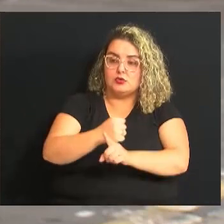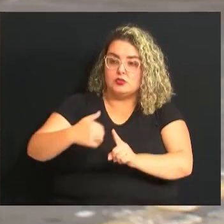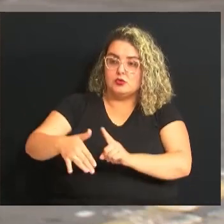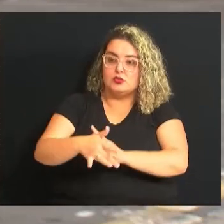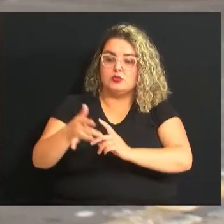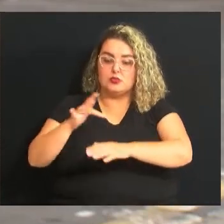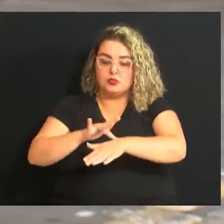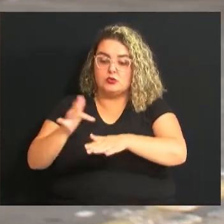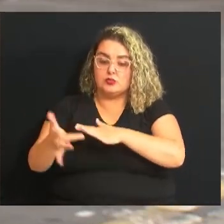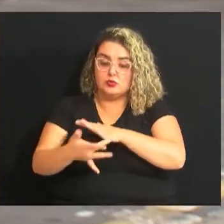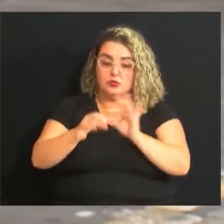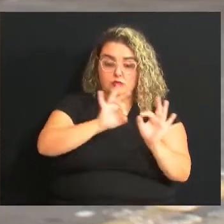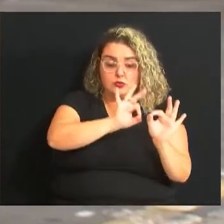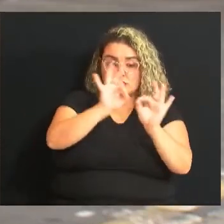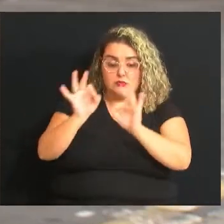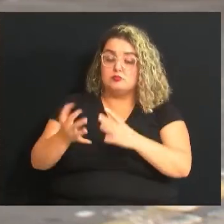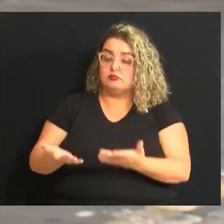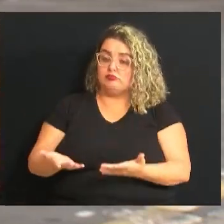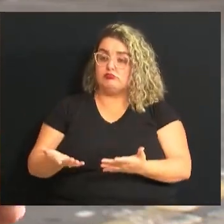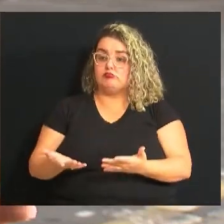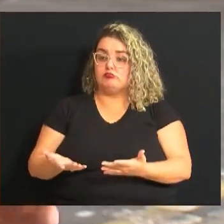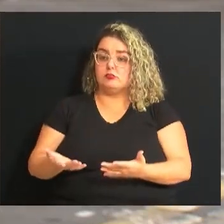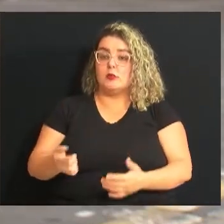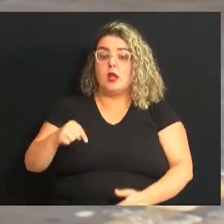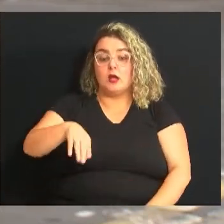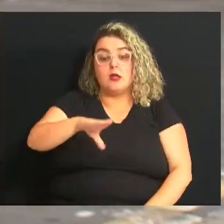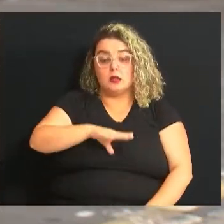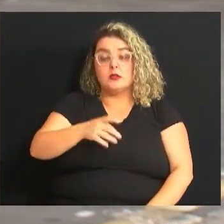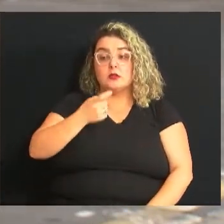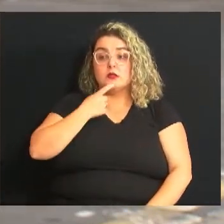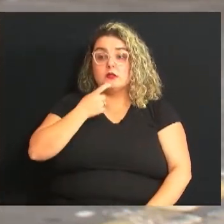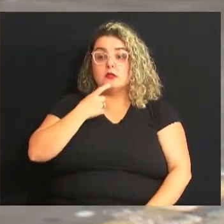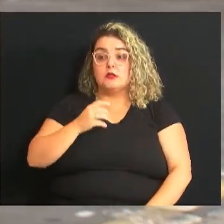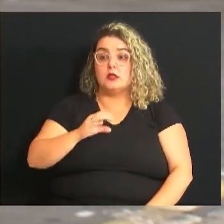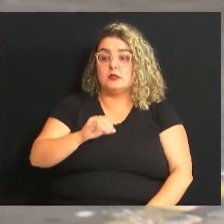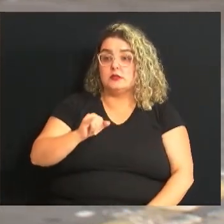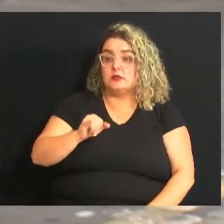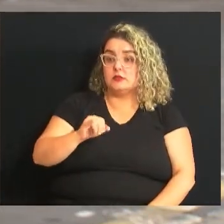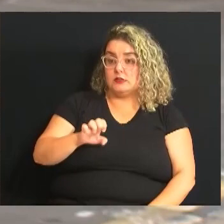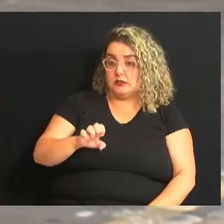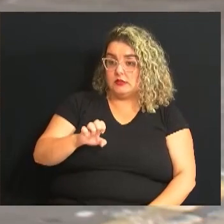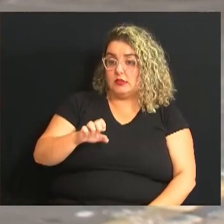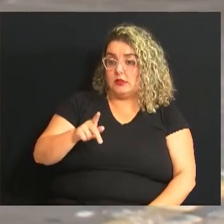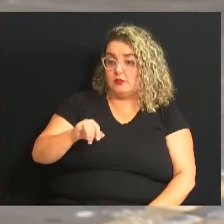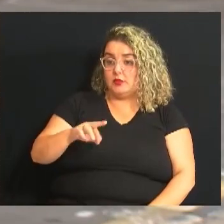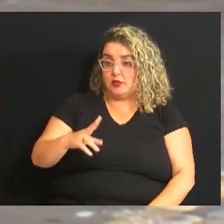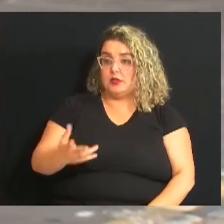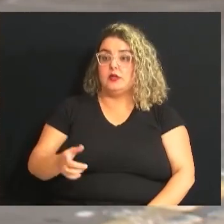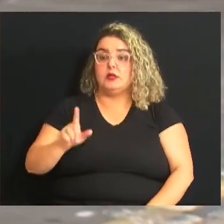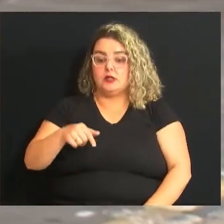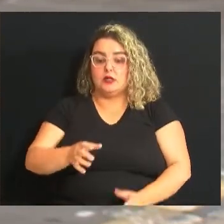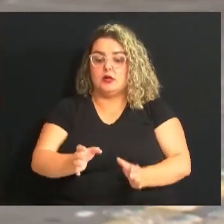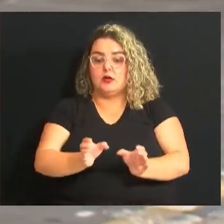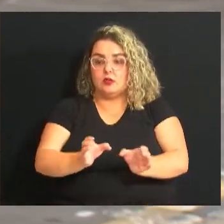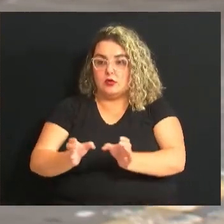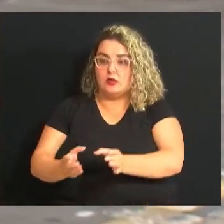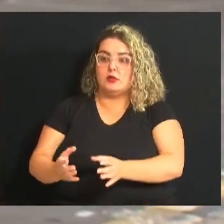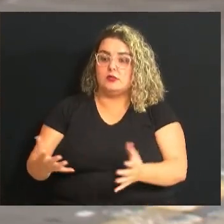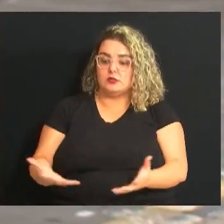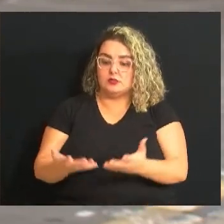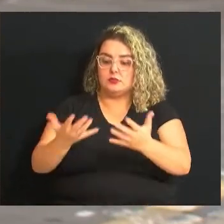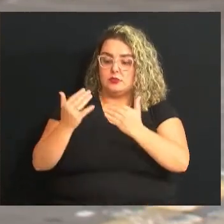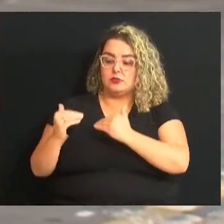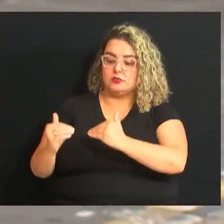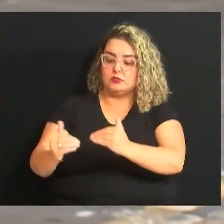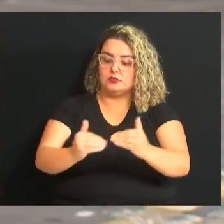própria imprensa, os veículos de comunicação. Então, por exemplo, aqui em Campinas nós temos, né, a CEPIR, que é a coordenação que promove ações